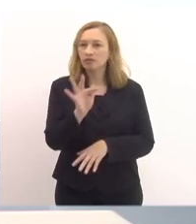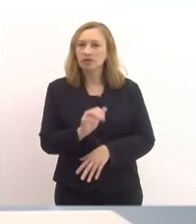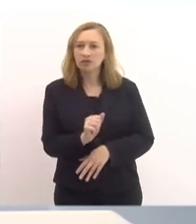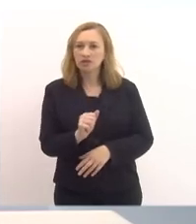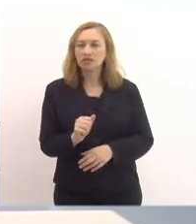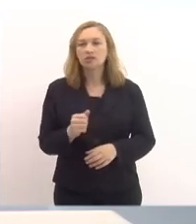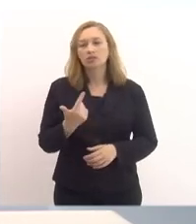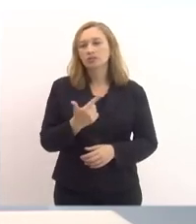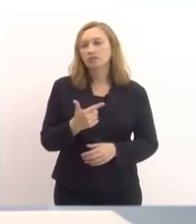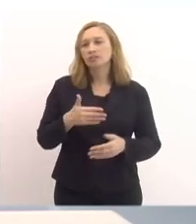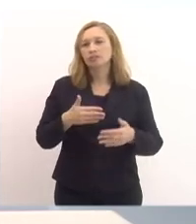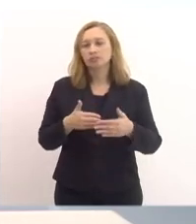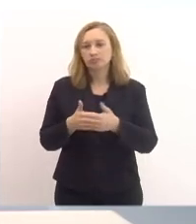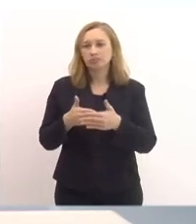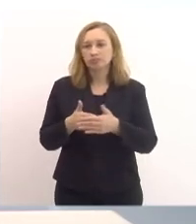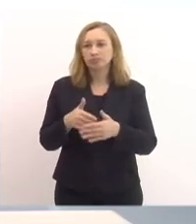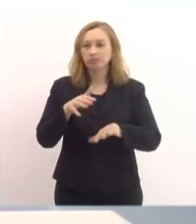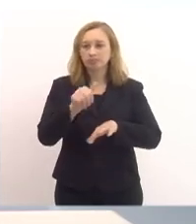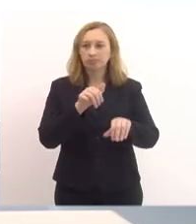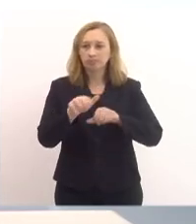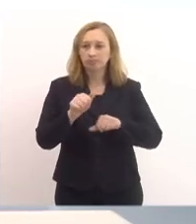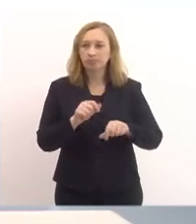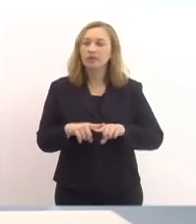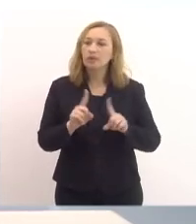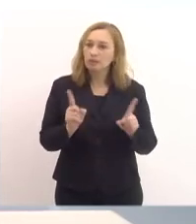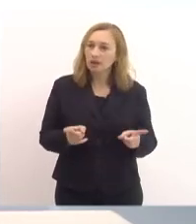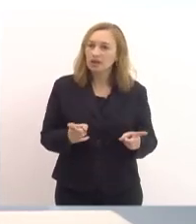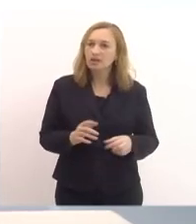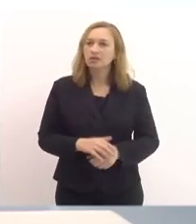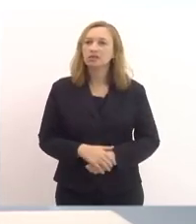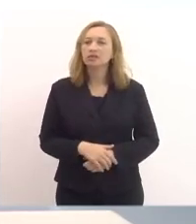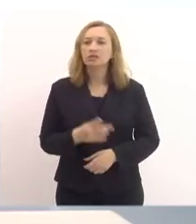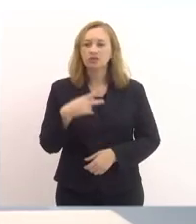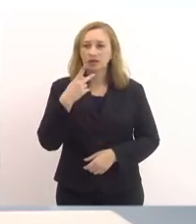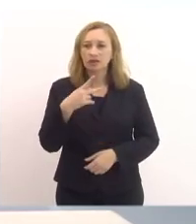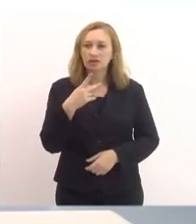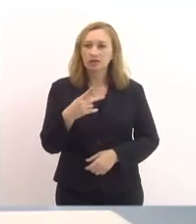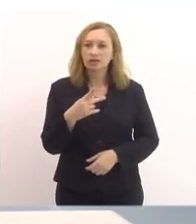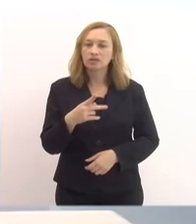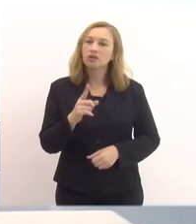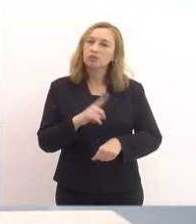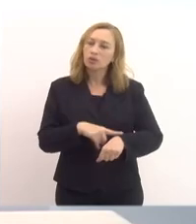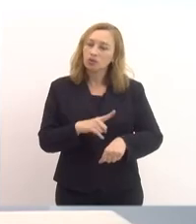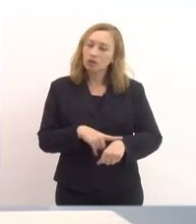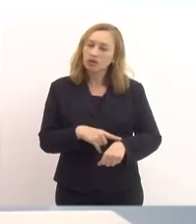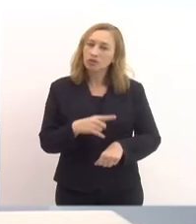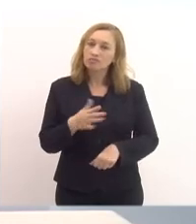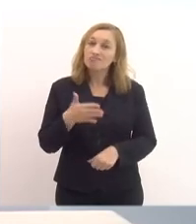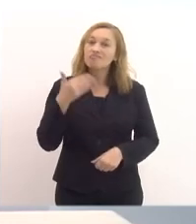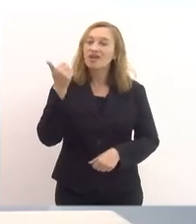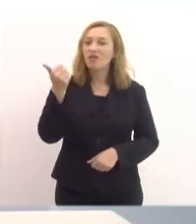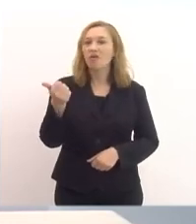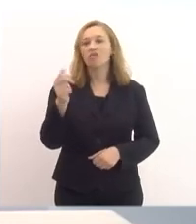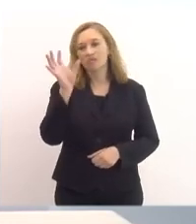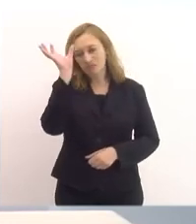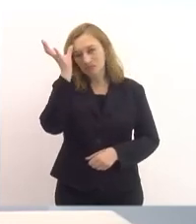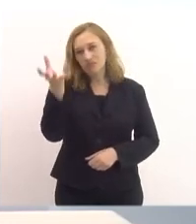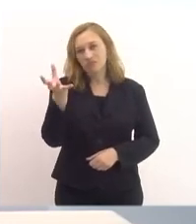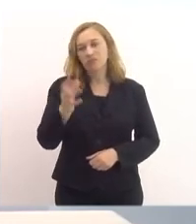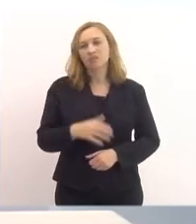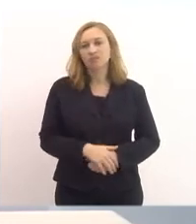esse chamamento na época. Mas, como foi dito, nós estamos em um momento mais maduro,